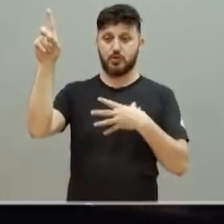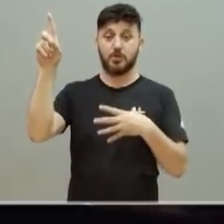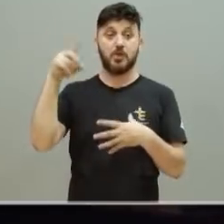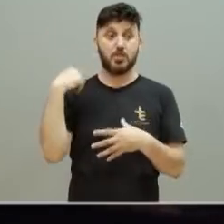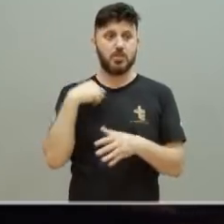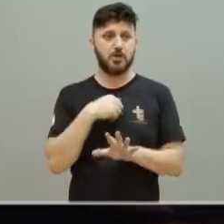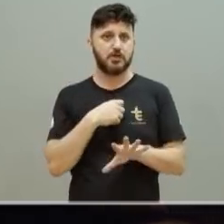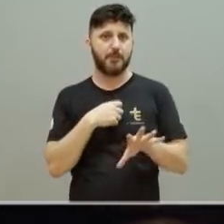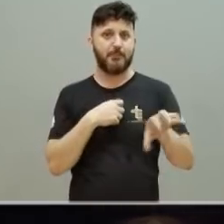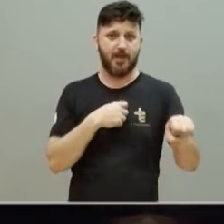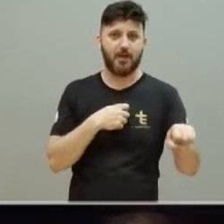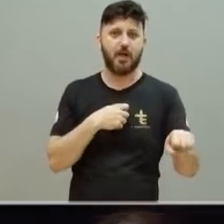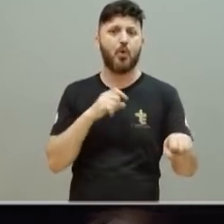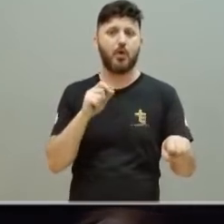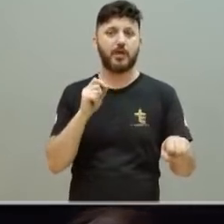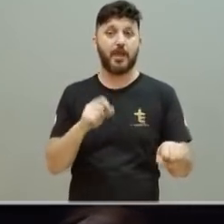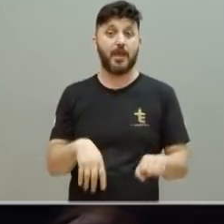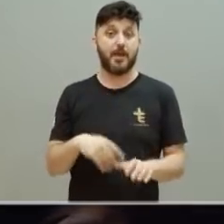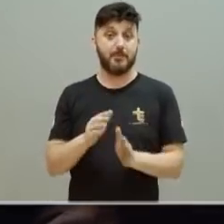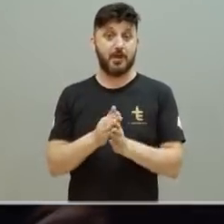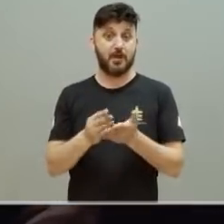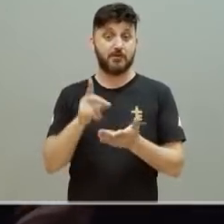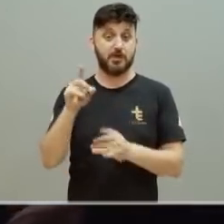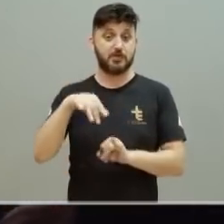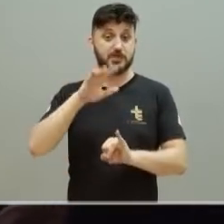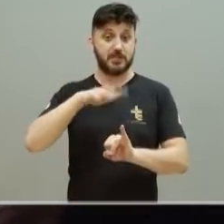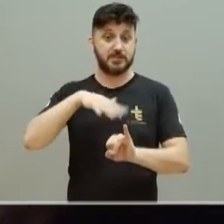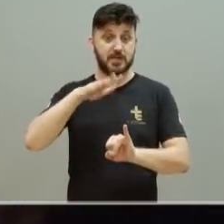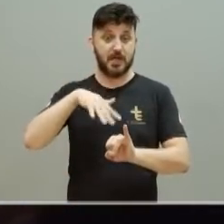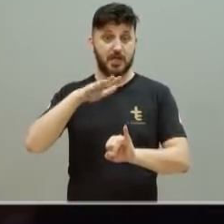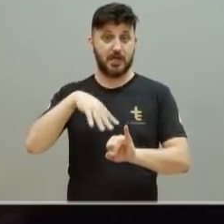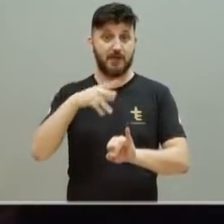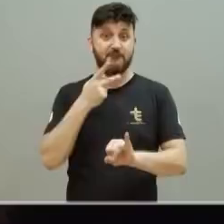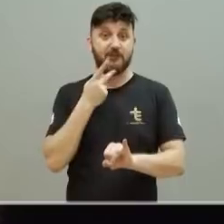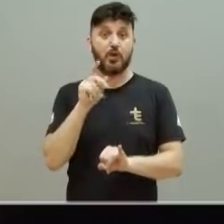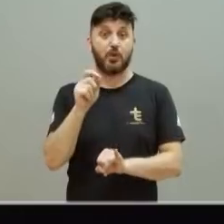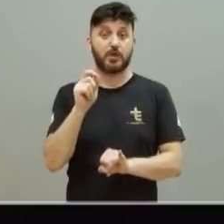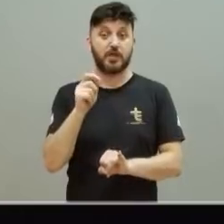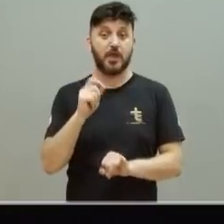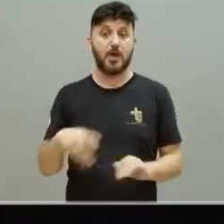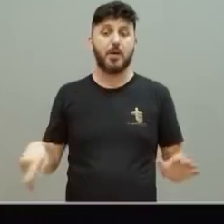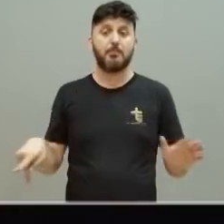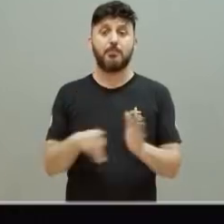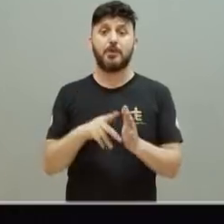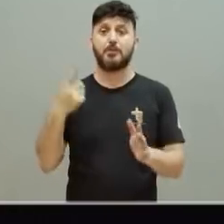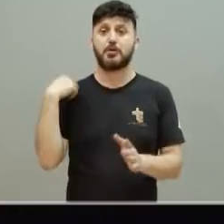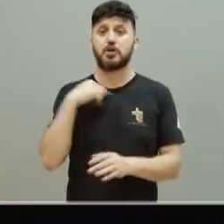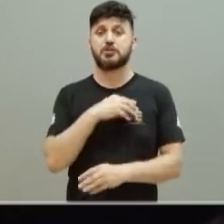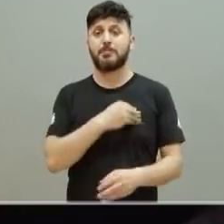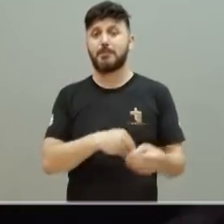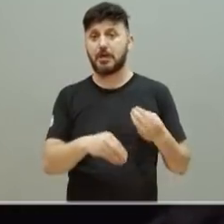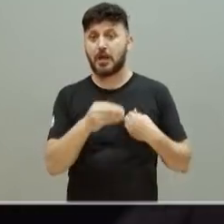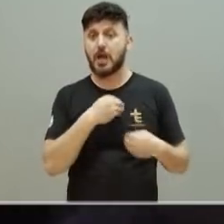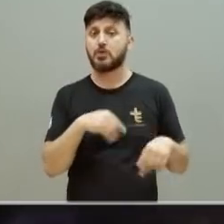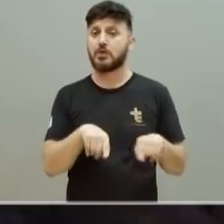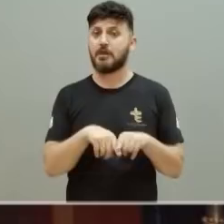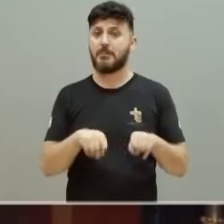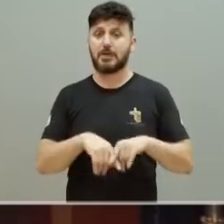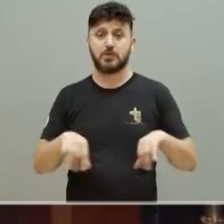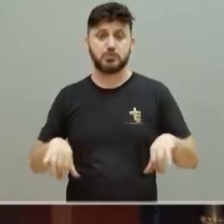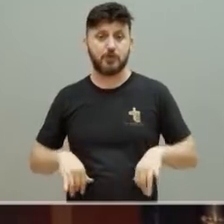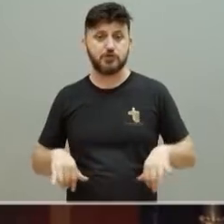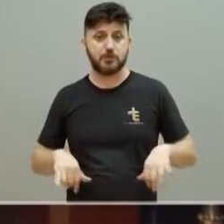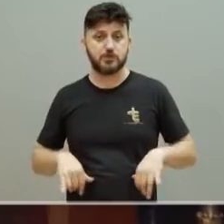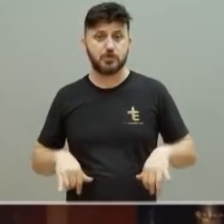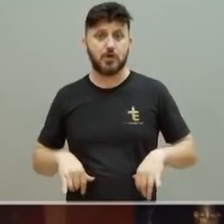lá em Isaías capítulo 53, que foi as nossas enfermidades, foi os nossos pecados, o preço Ele